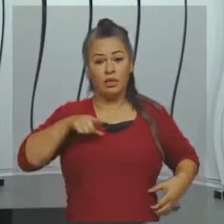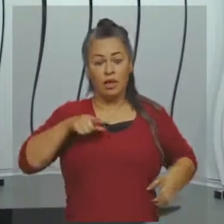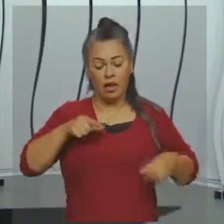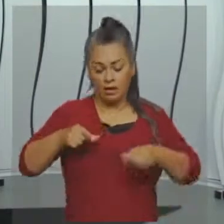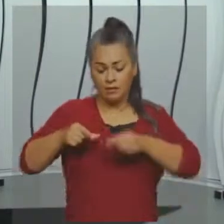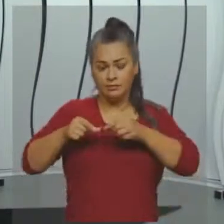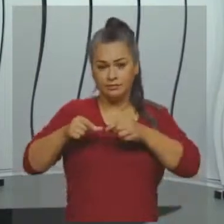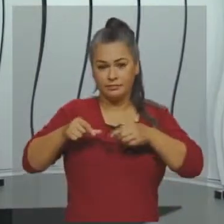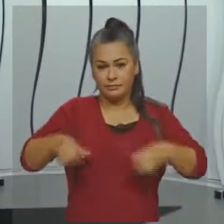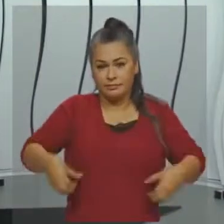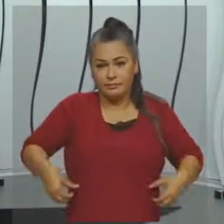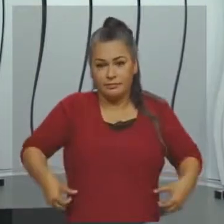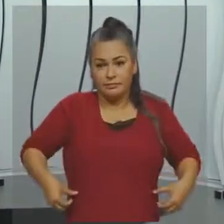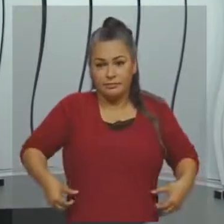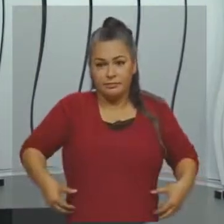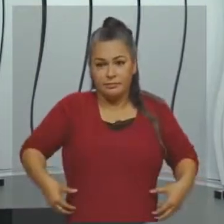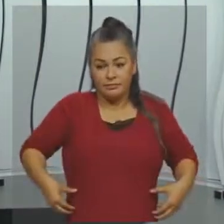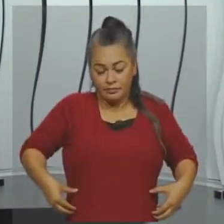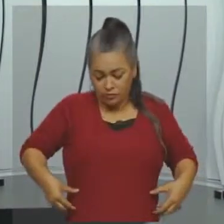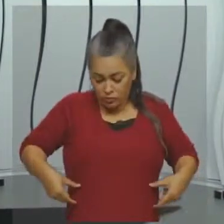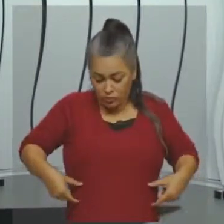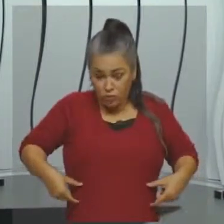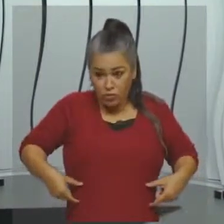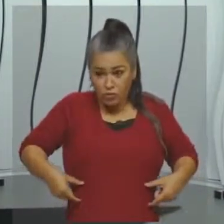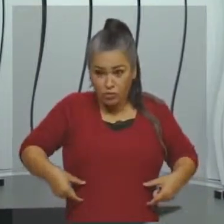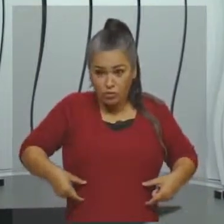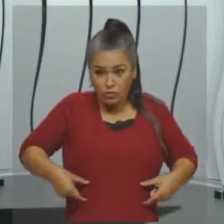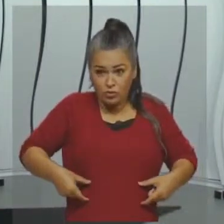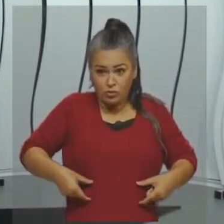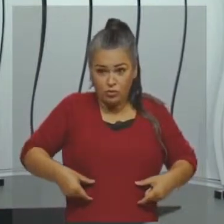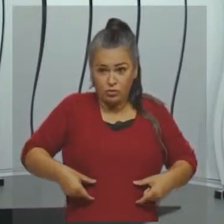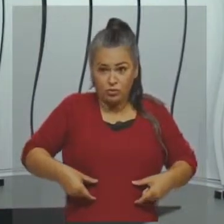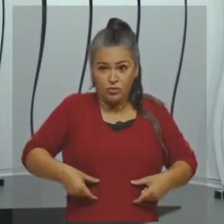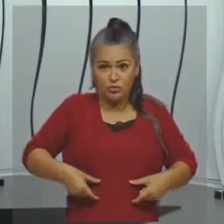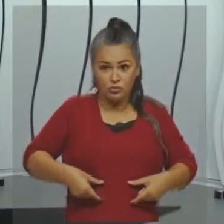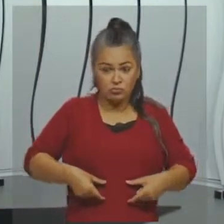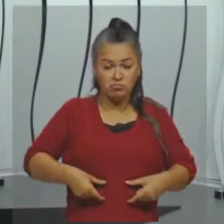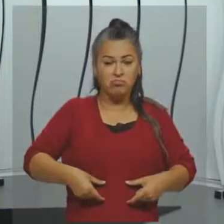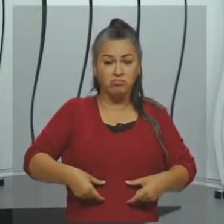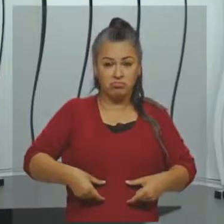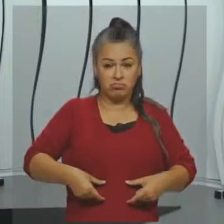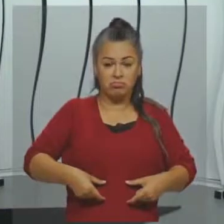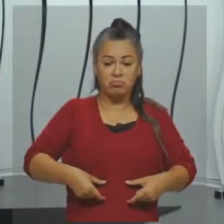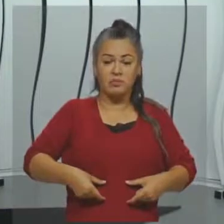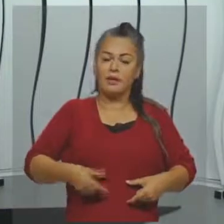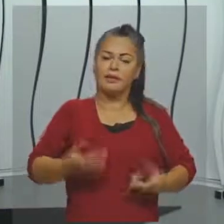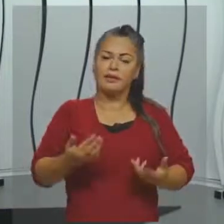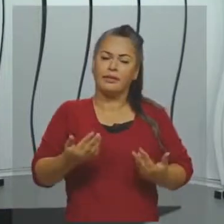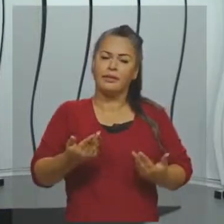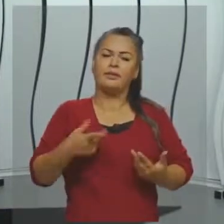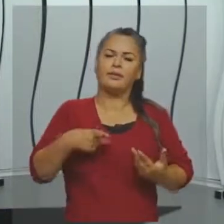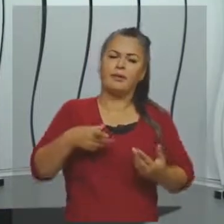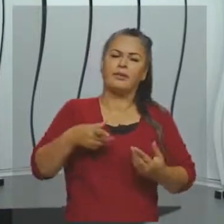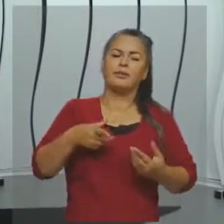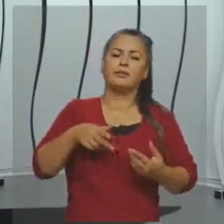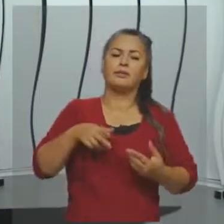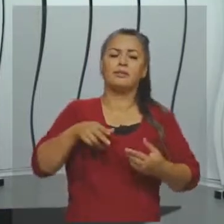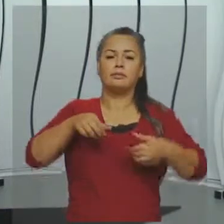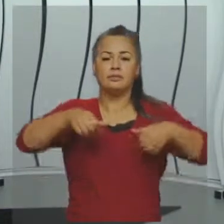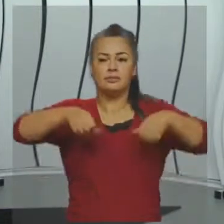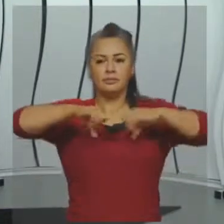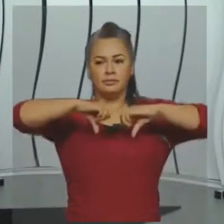de ureteres. Então, tem um ureter direito, um ureter esquerdo, do mesmo jeito que tem um rim direito e um rim esquerdo.